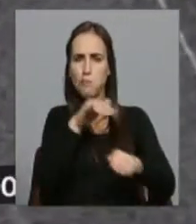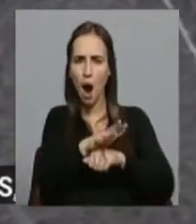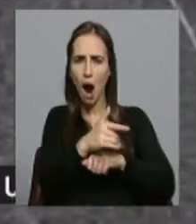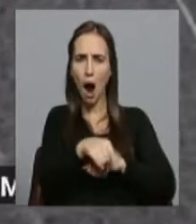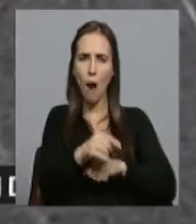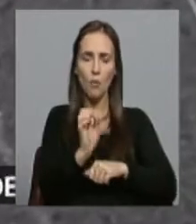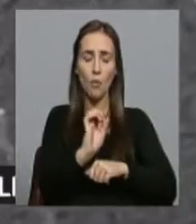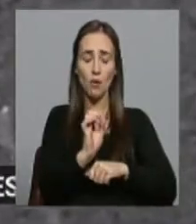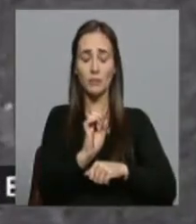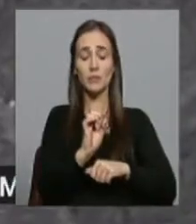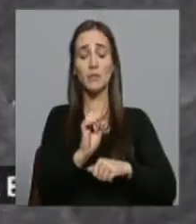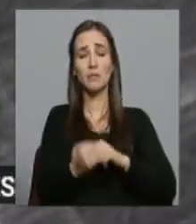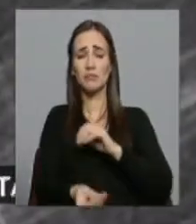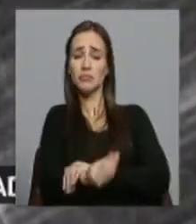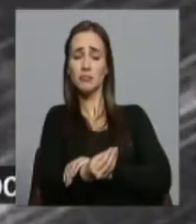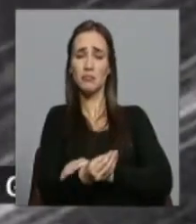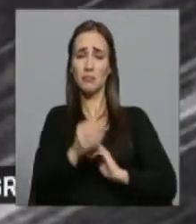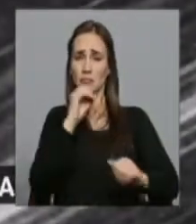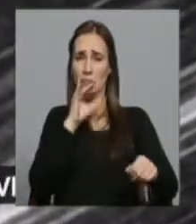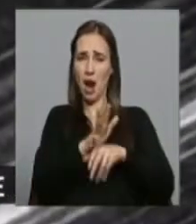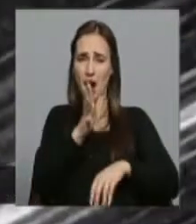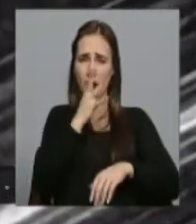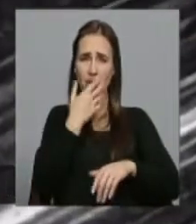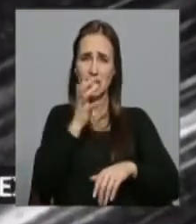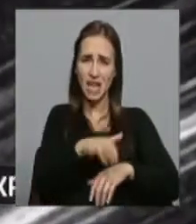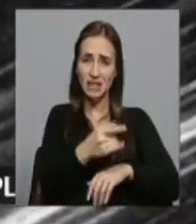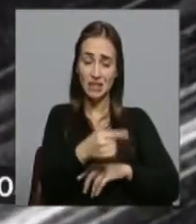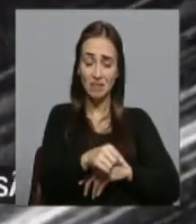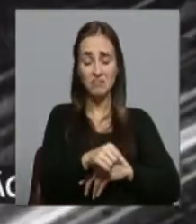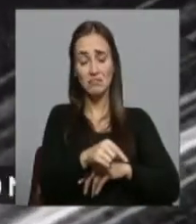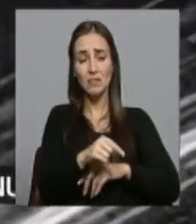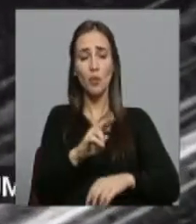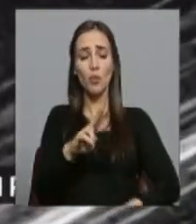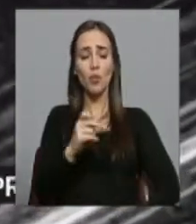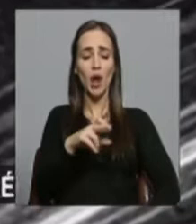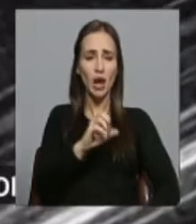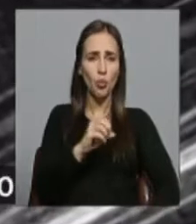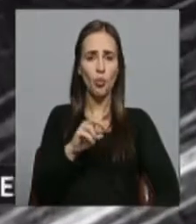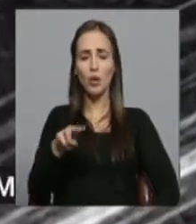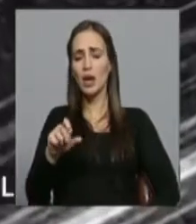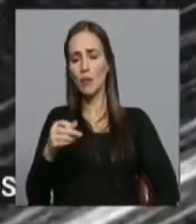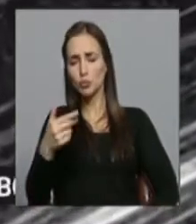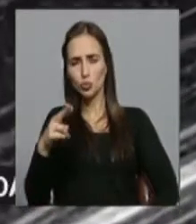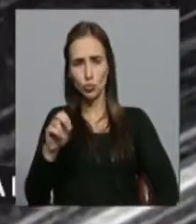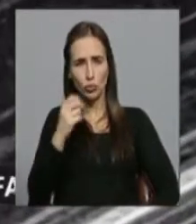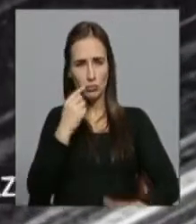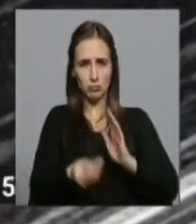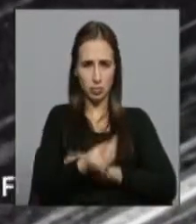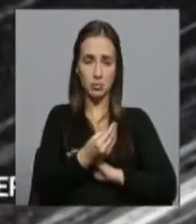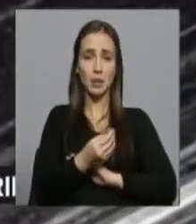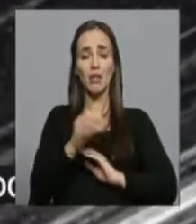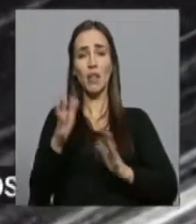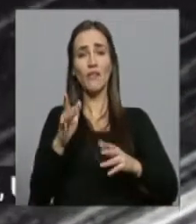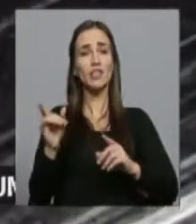haver um oceano ali em Urano, e já agora, estender isto a Neptuno, se calhar não. Nós hoje sabemos, pela New Horizons, que teve em Plutão e em